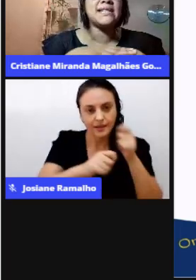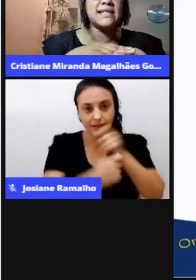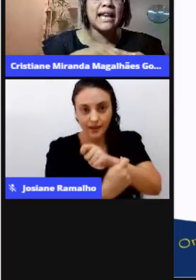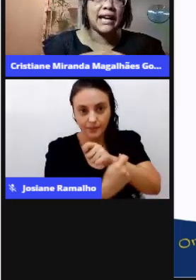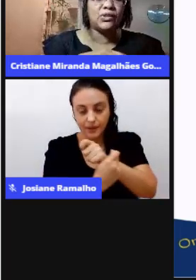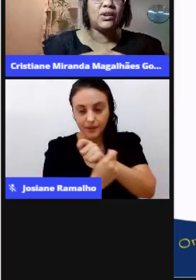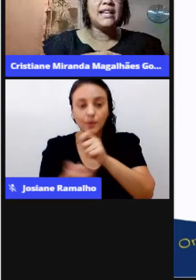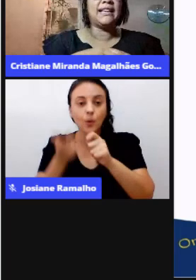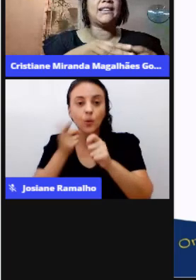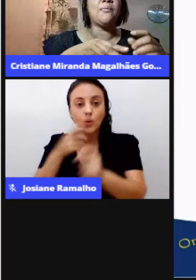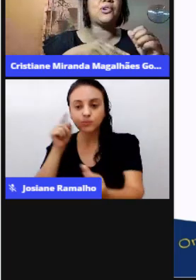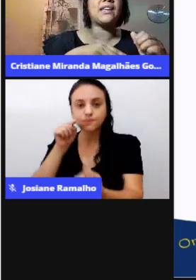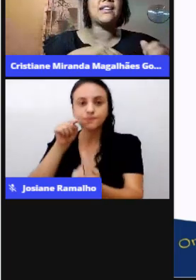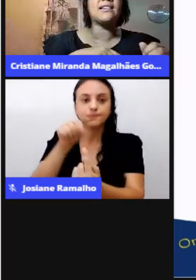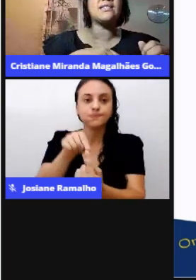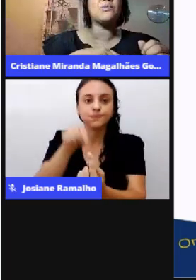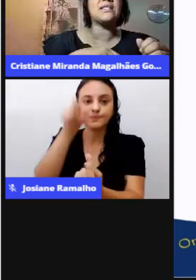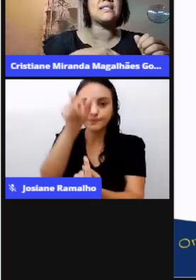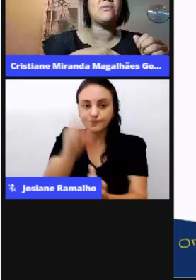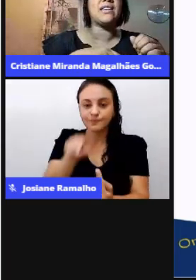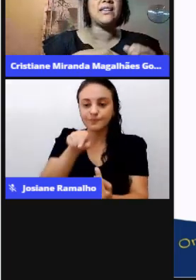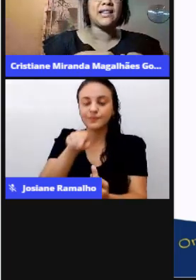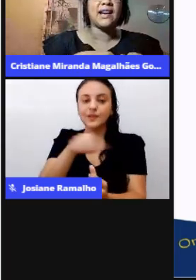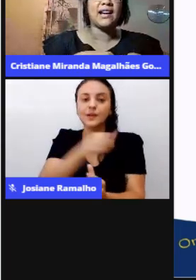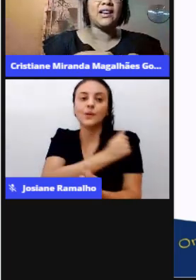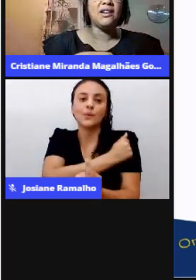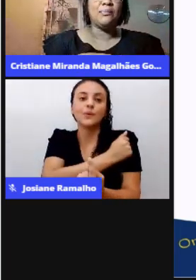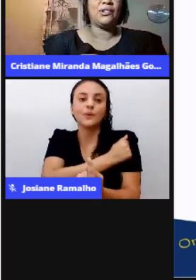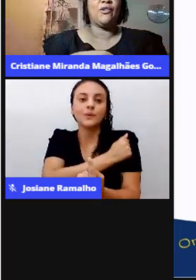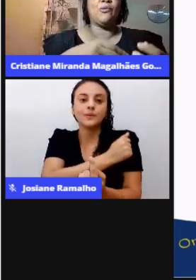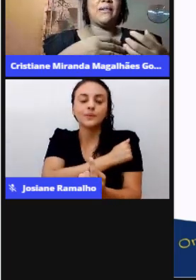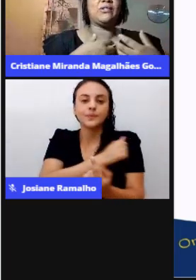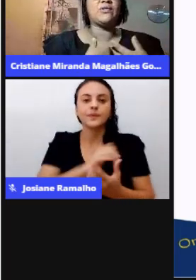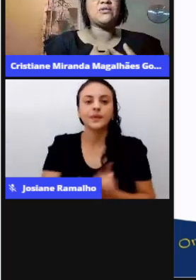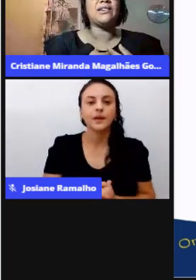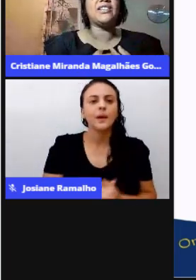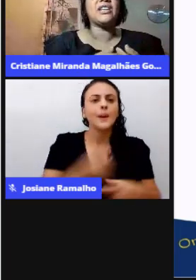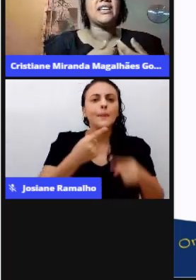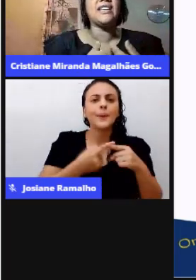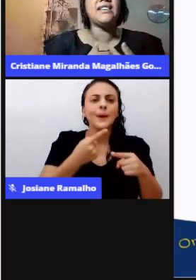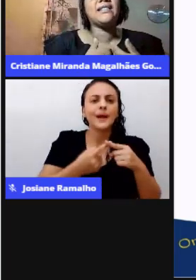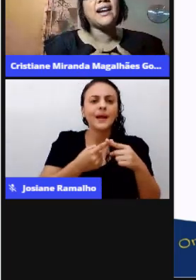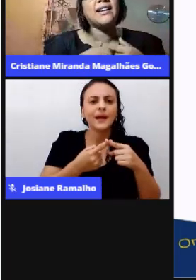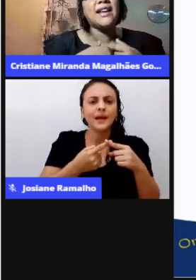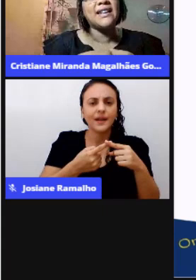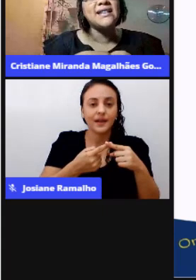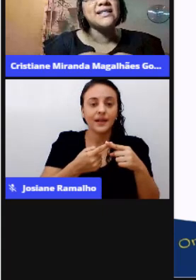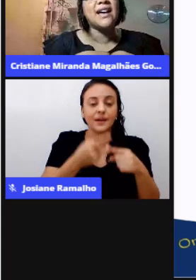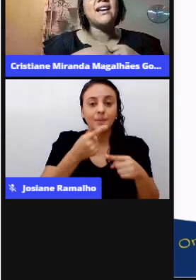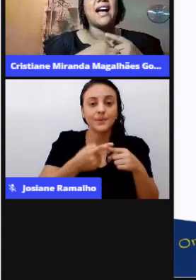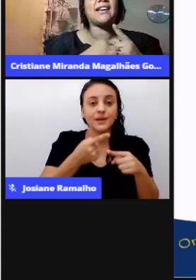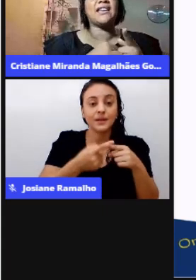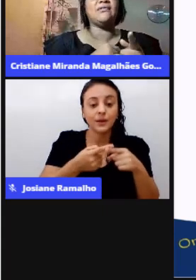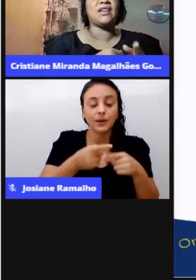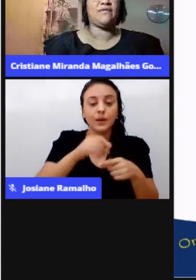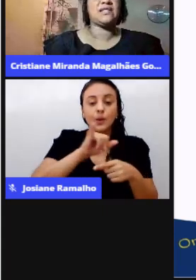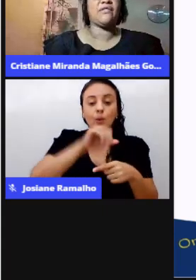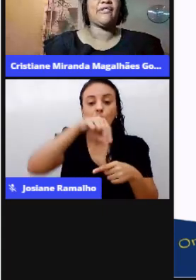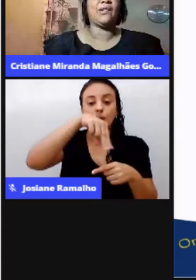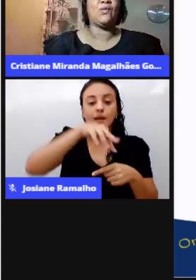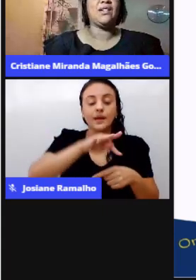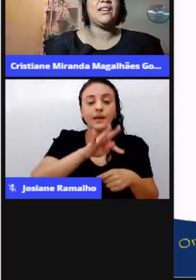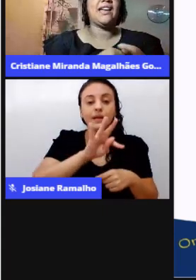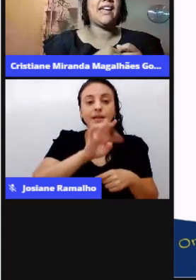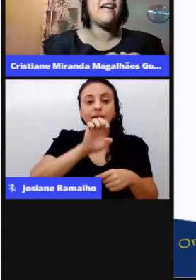saber ensinado. Então, por que transposição interna? Porque é o momento que o estudante internaliza aquilo que